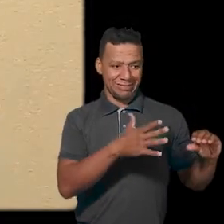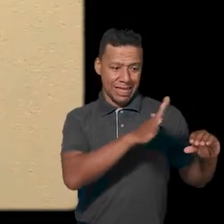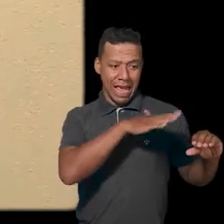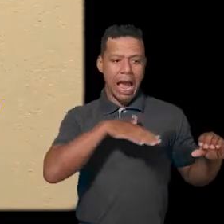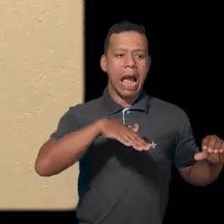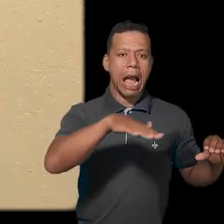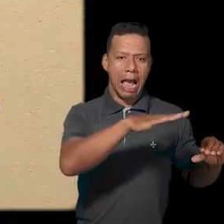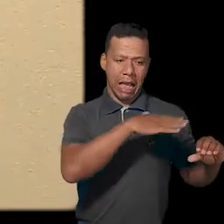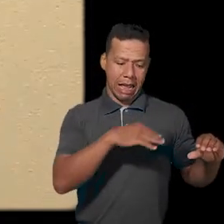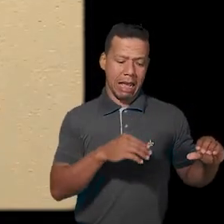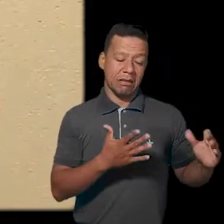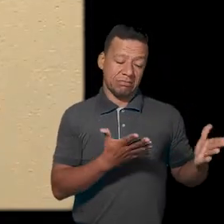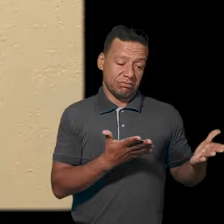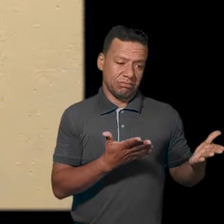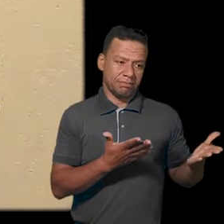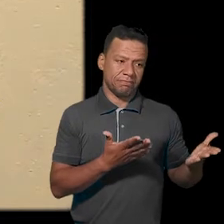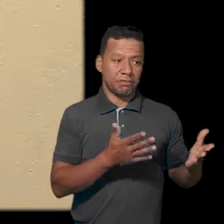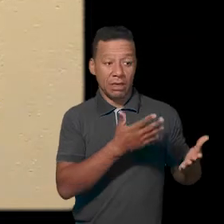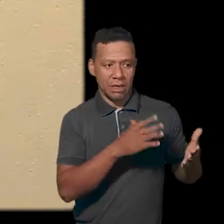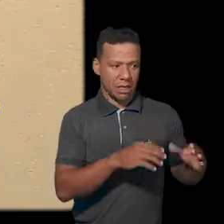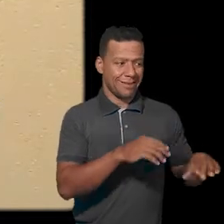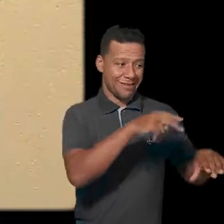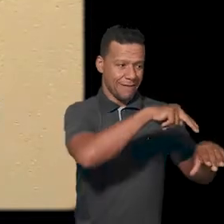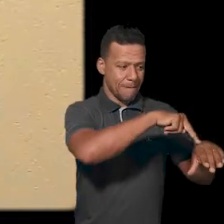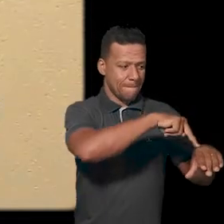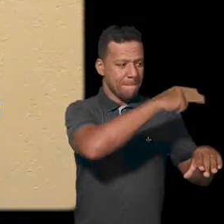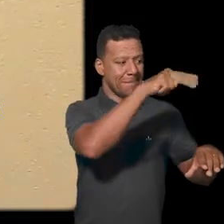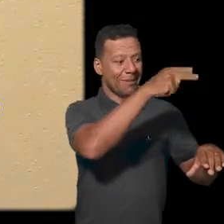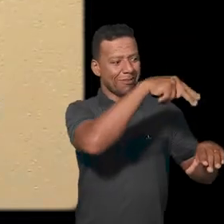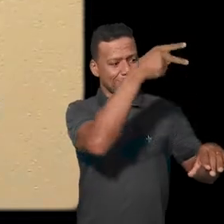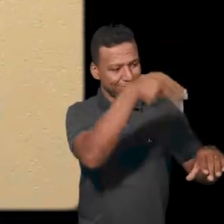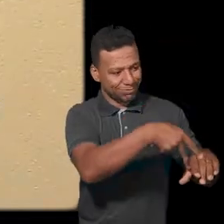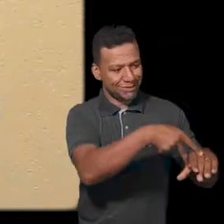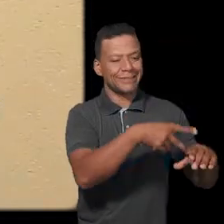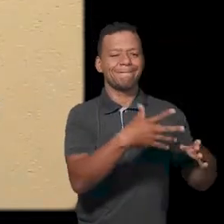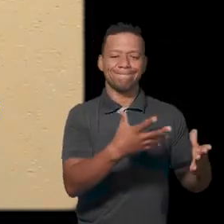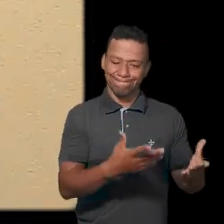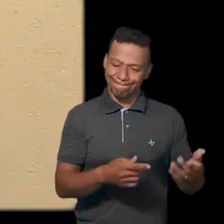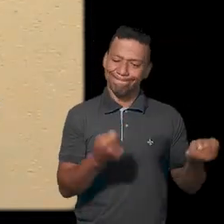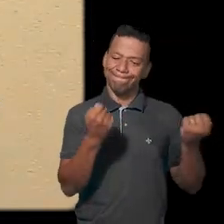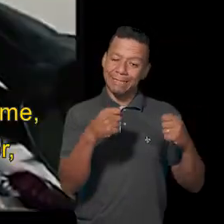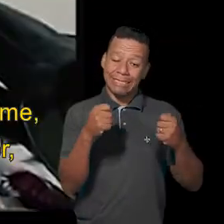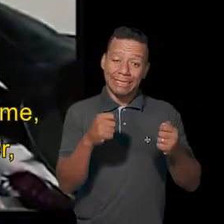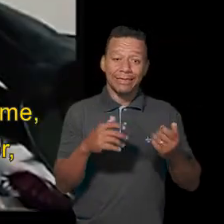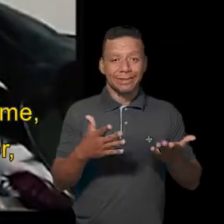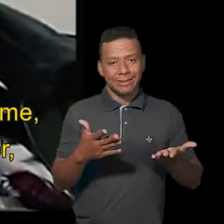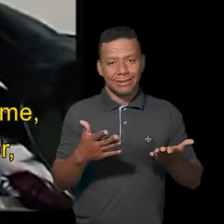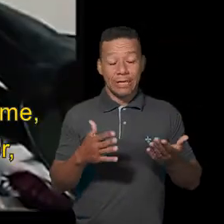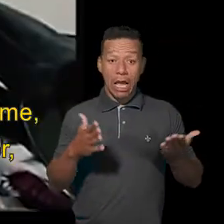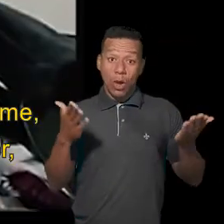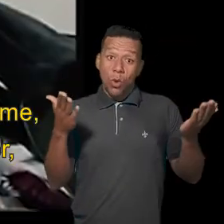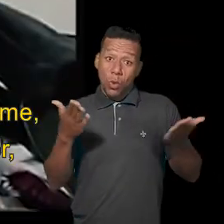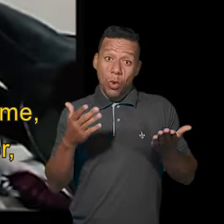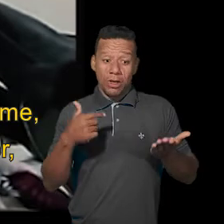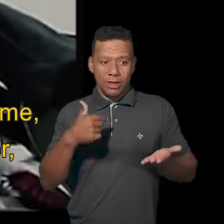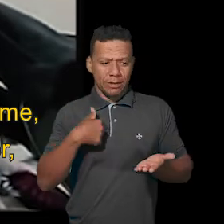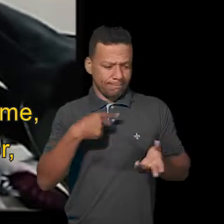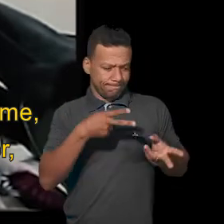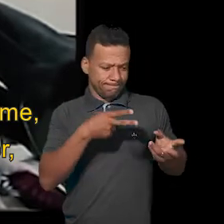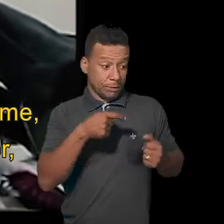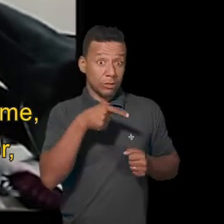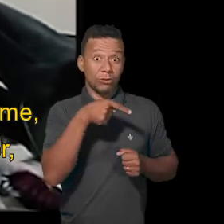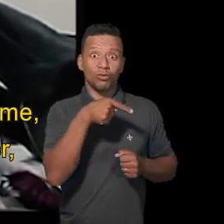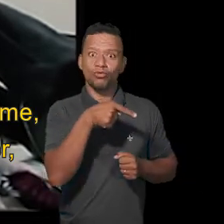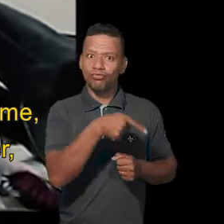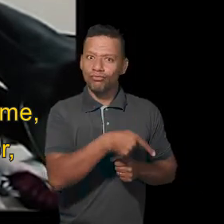poderia ter mais infraestrutura de colchão, né, para modalidades acrobáticas. Hoje, eu vejo que o Cajuve